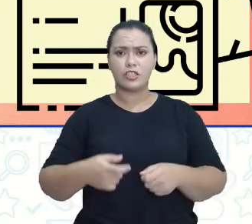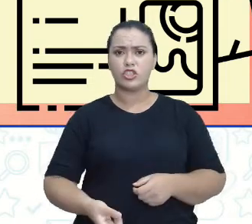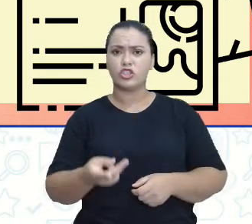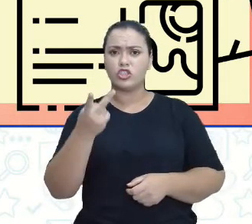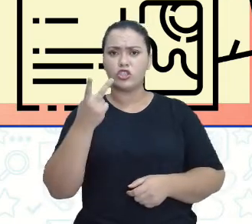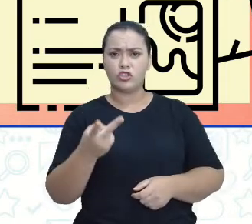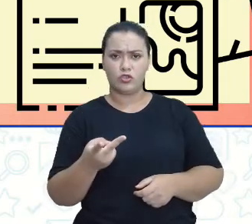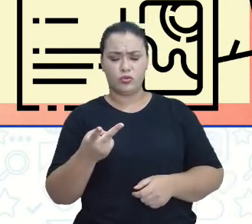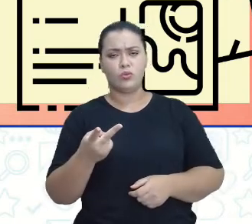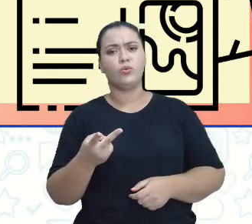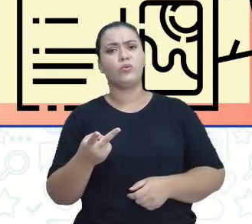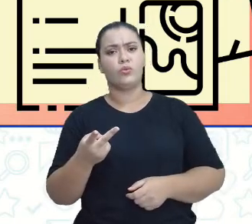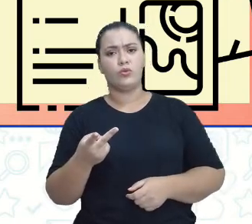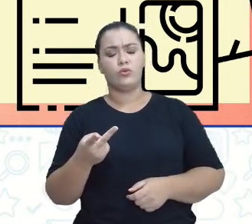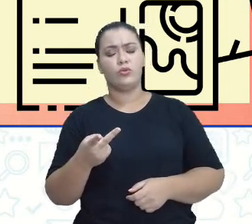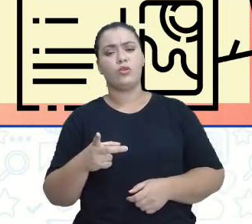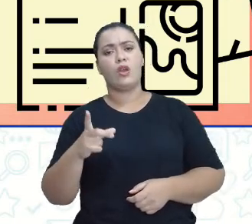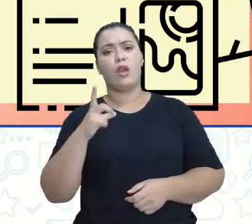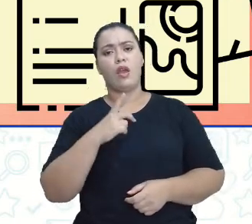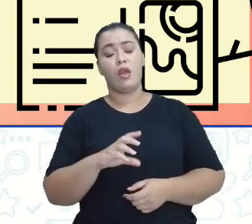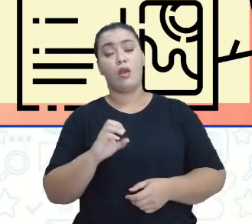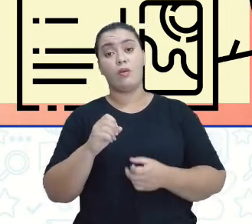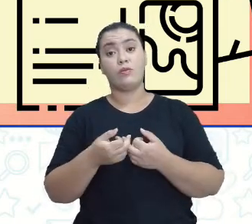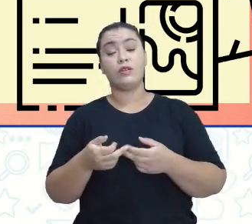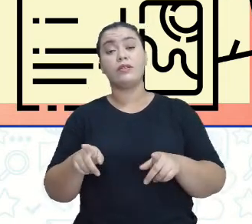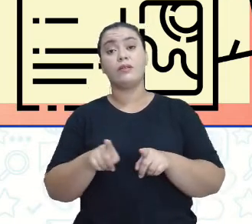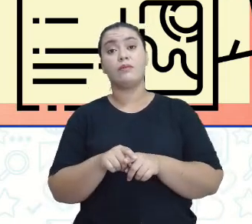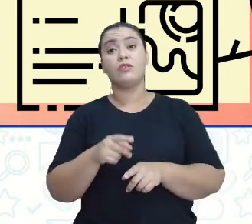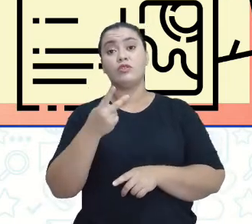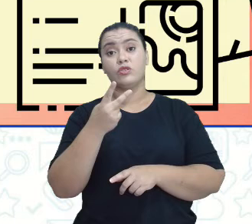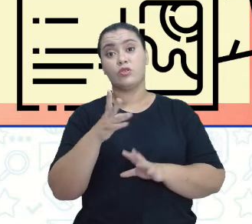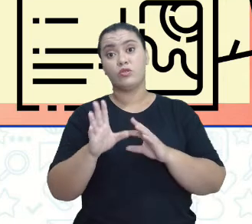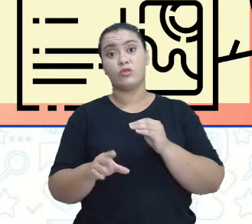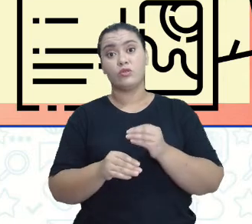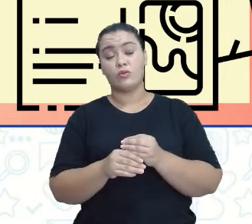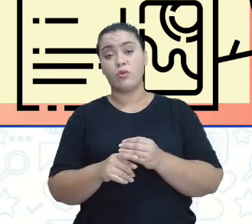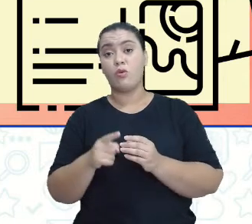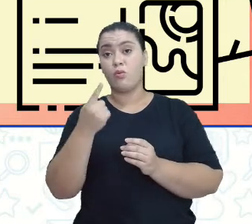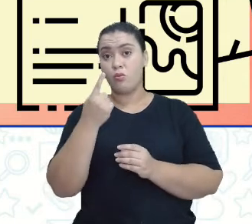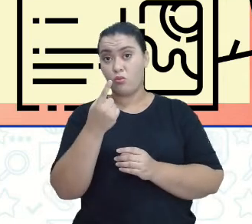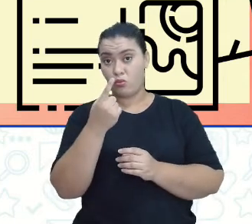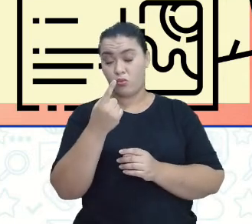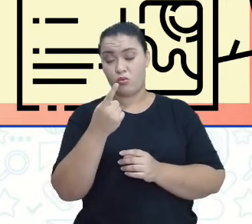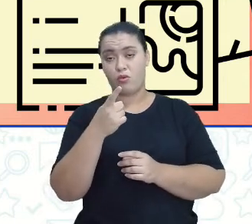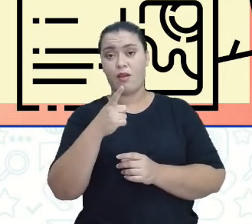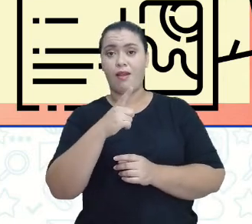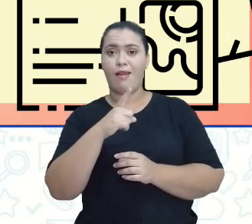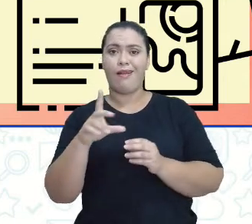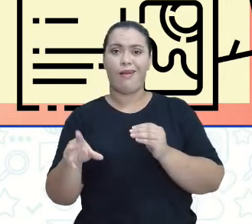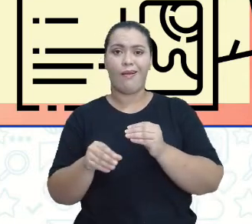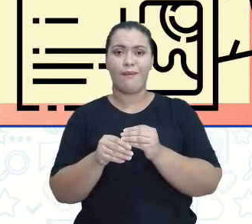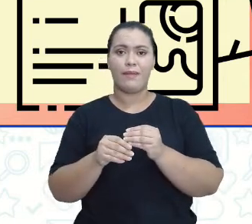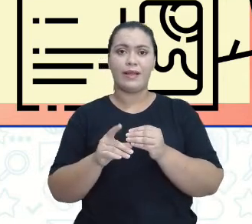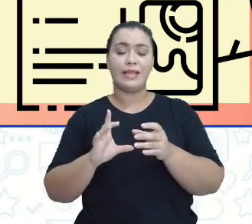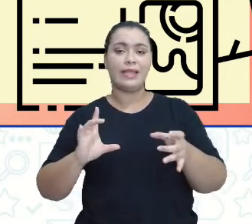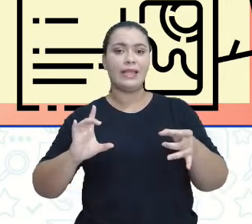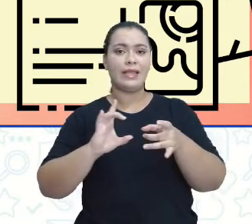dois objetos, de dois complementos. Um desses complementos se liga